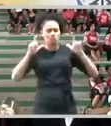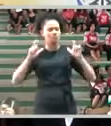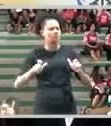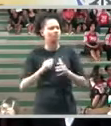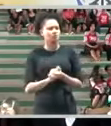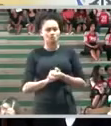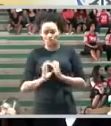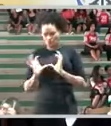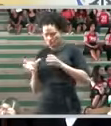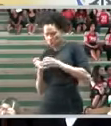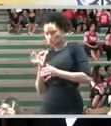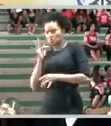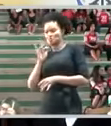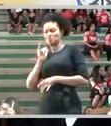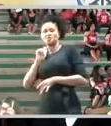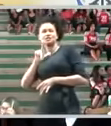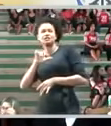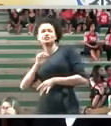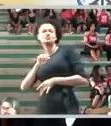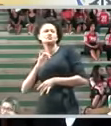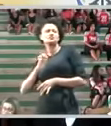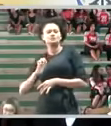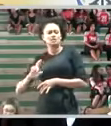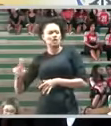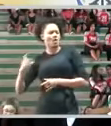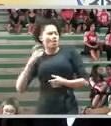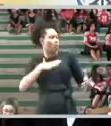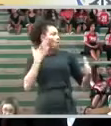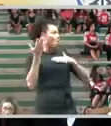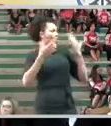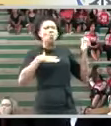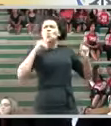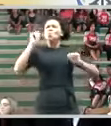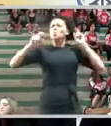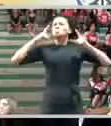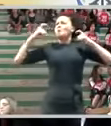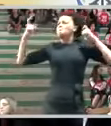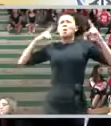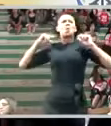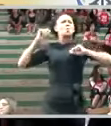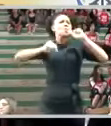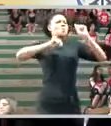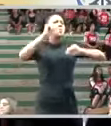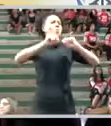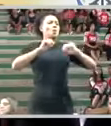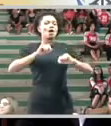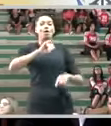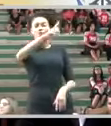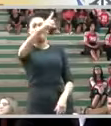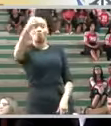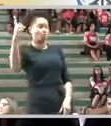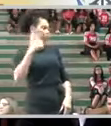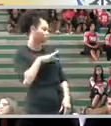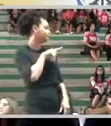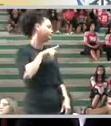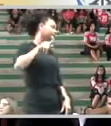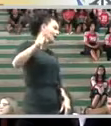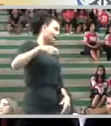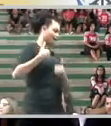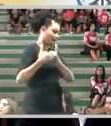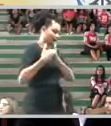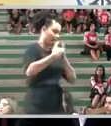Os filisteus se assustaram. Que barulho é esse? O mensageiro disse: a arca do Senhor